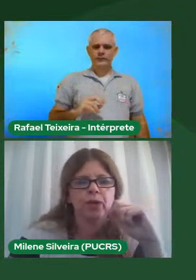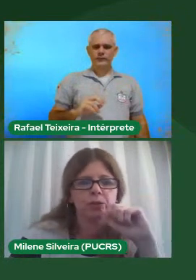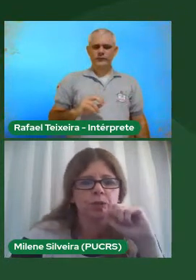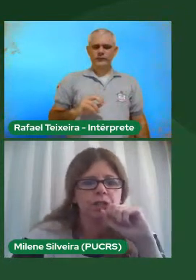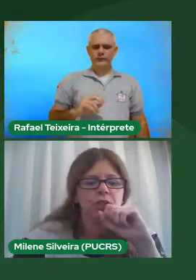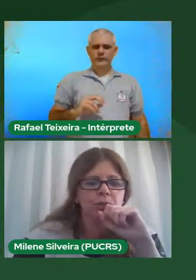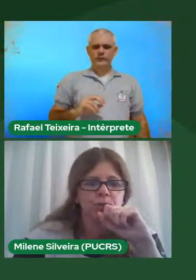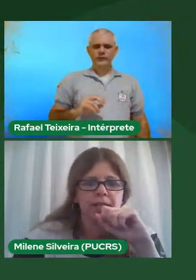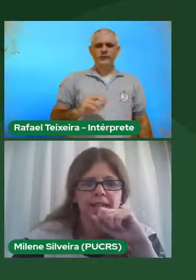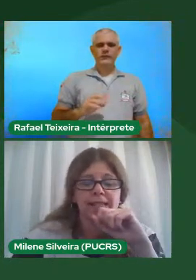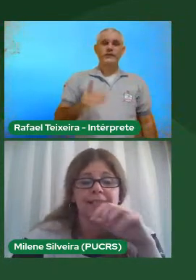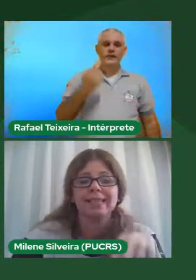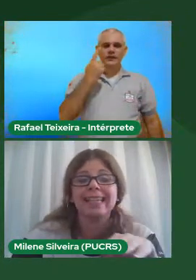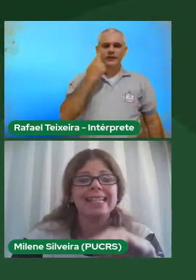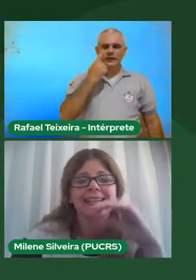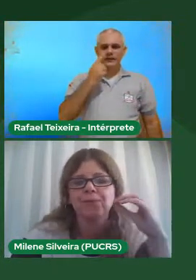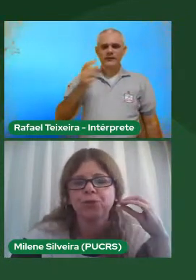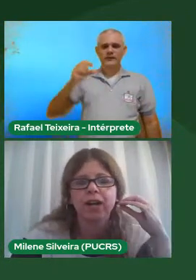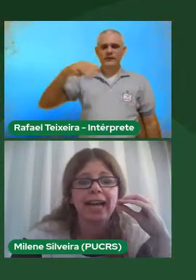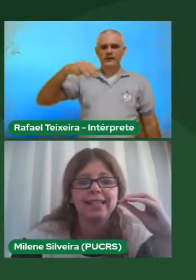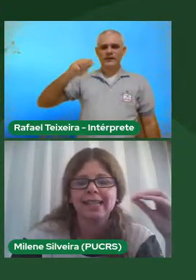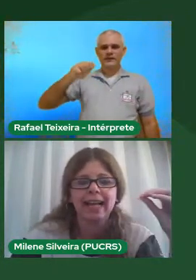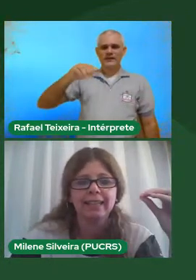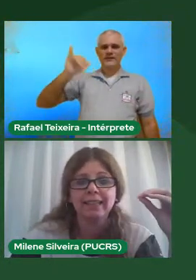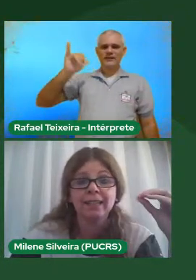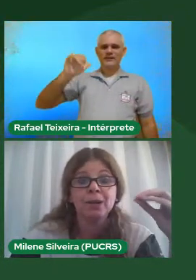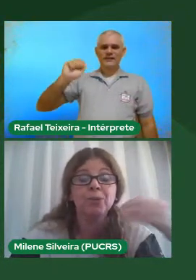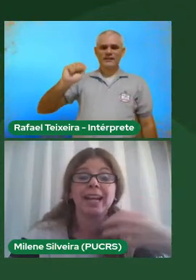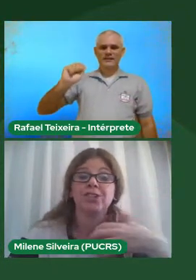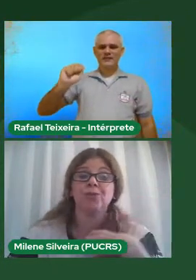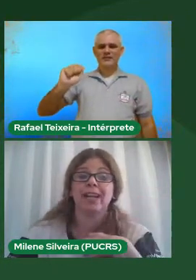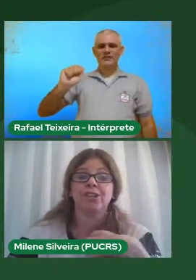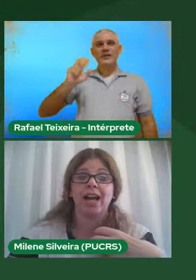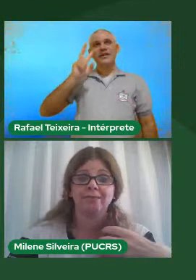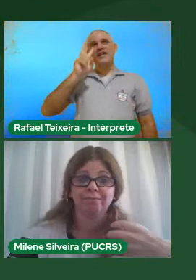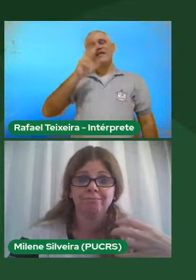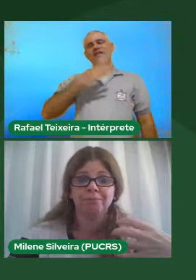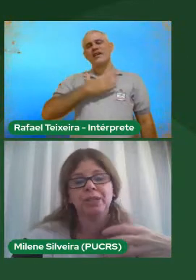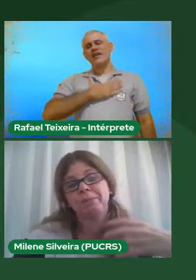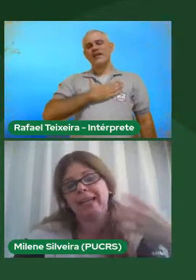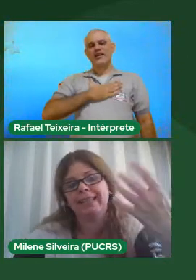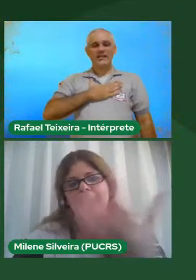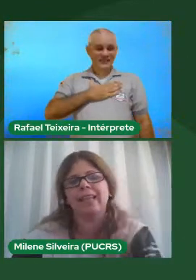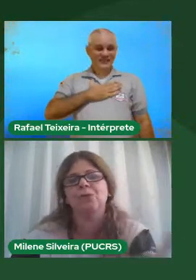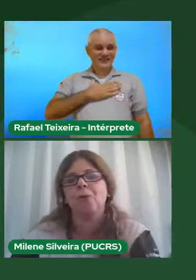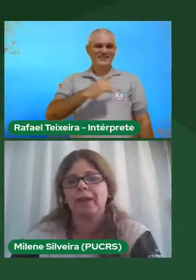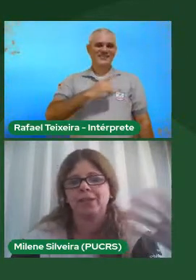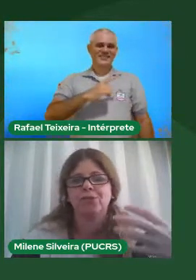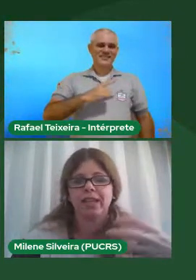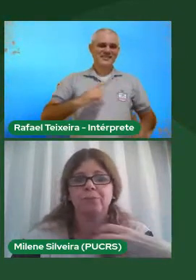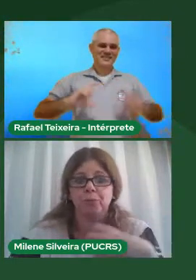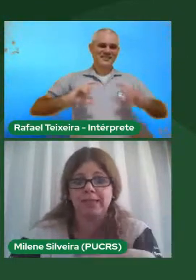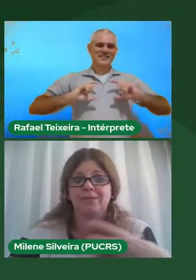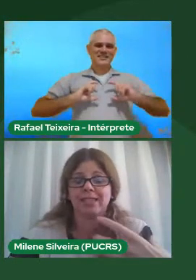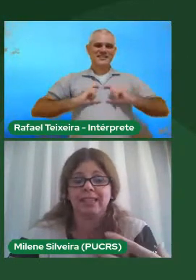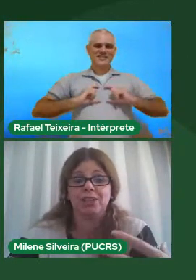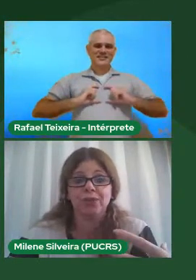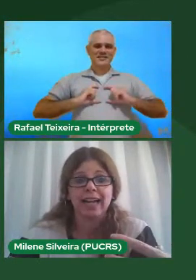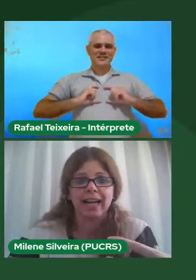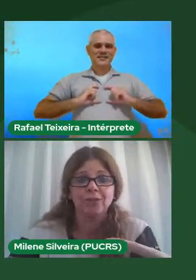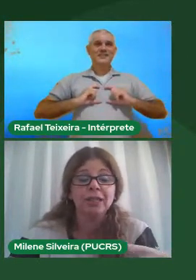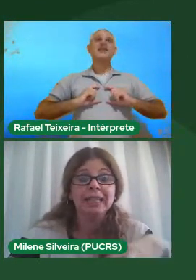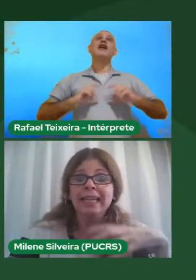filha, muito atuante nos IHCs. Nesse, ela ficou realizada, porque ela tinha um crachá, porque para entrar lá no complexo de Itaipu precisava